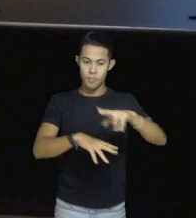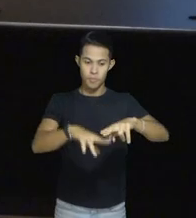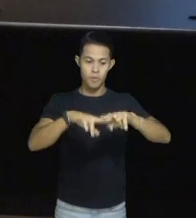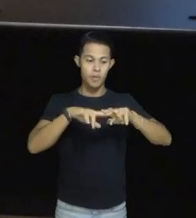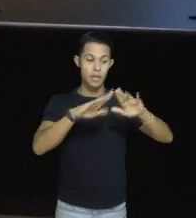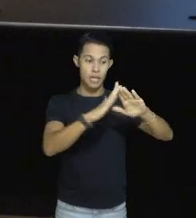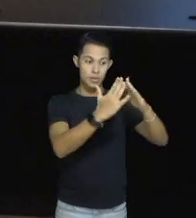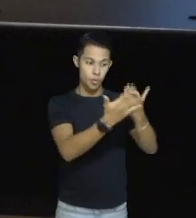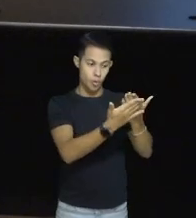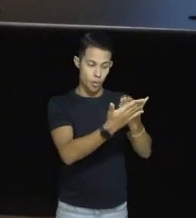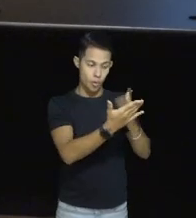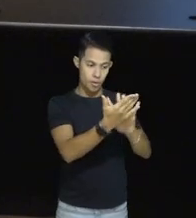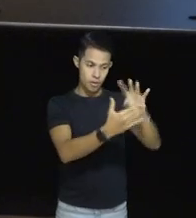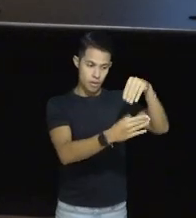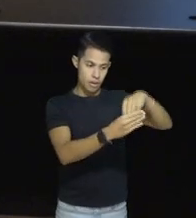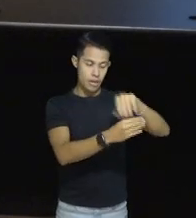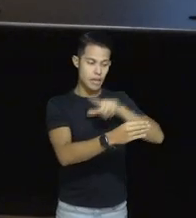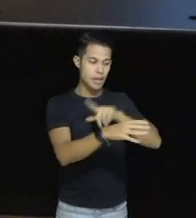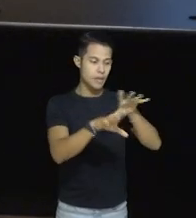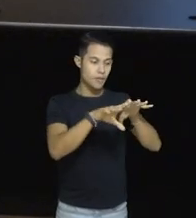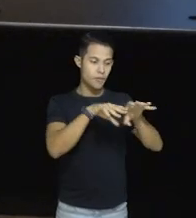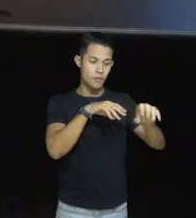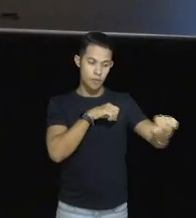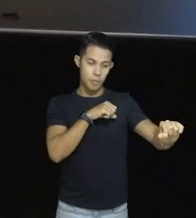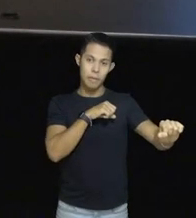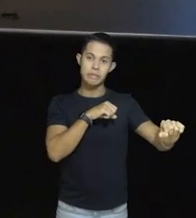temos formação continuada.